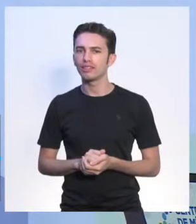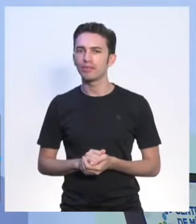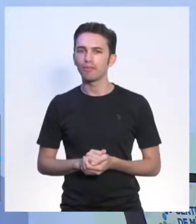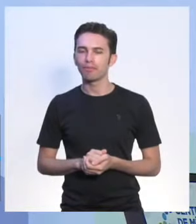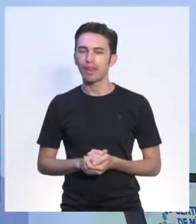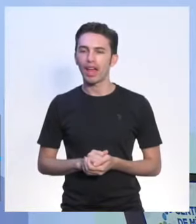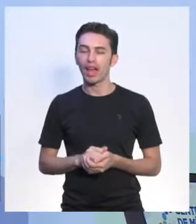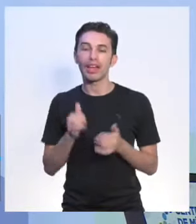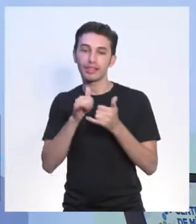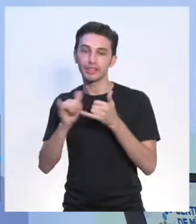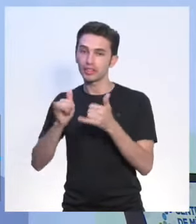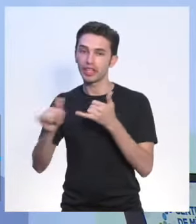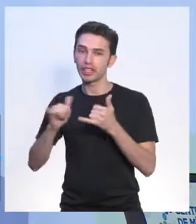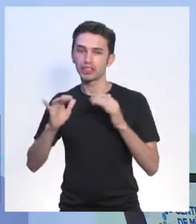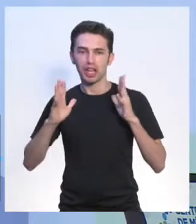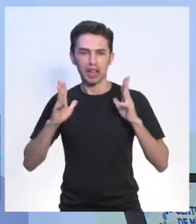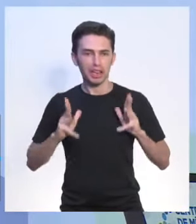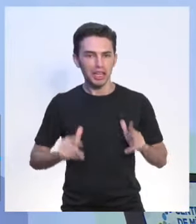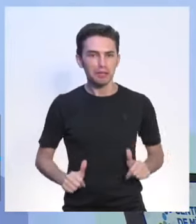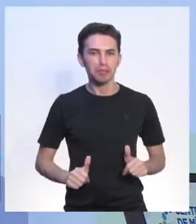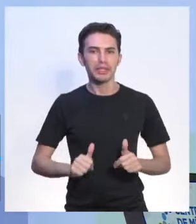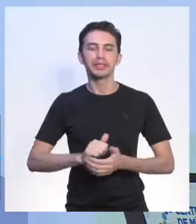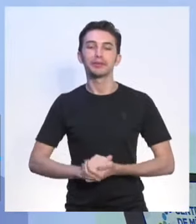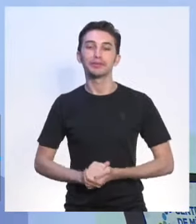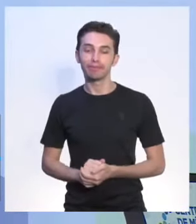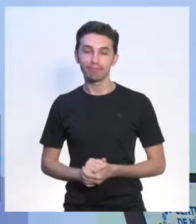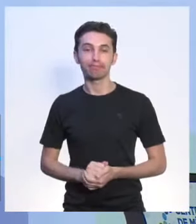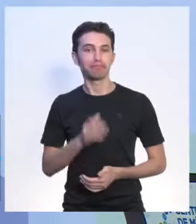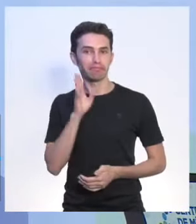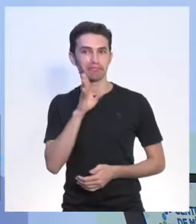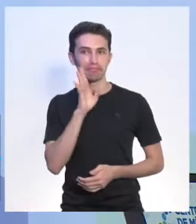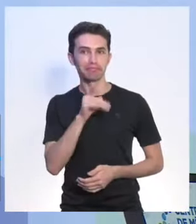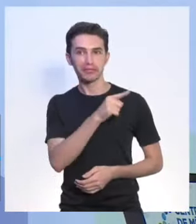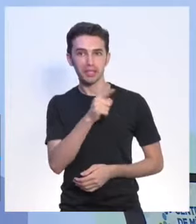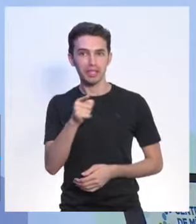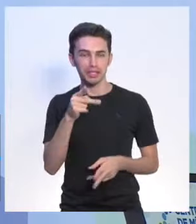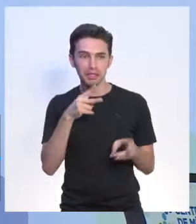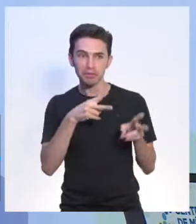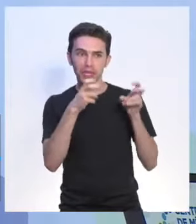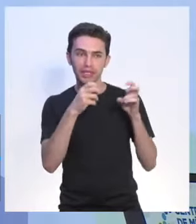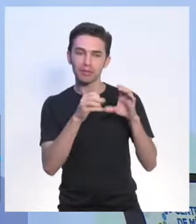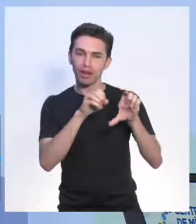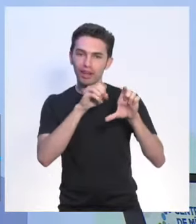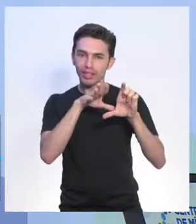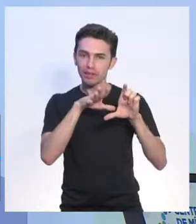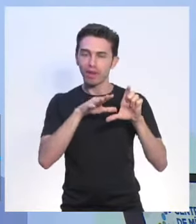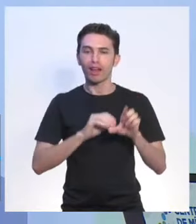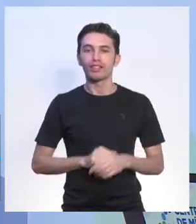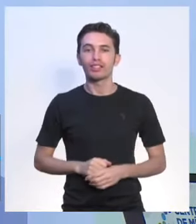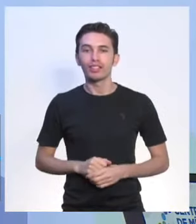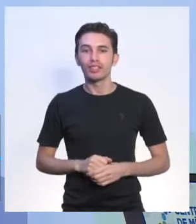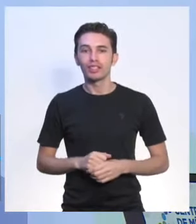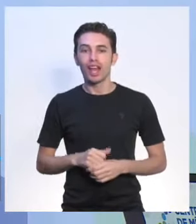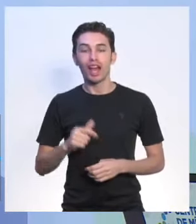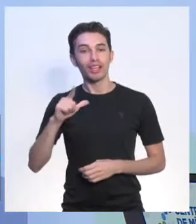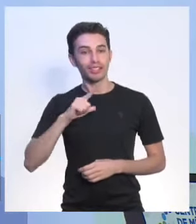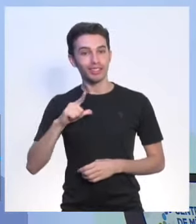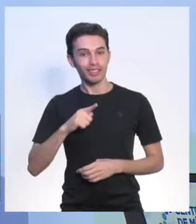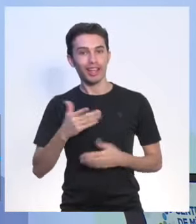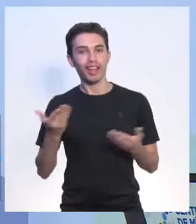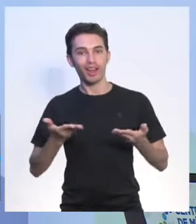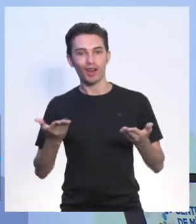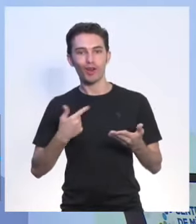energia limpa. Legal, oh, perfeito. Então, aí, pelo que vocês viram no desenho, né, na imagem, a gente tem agora